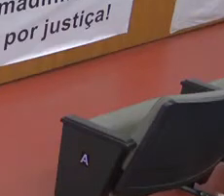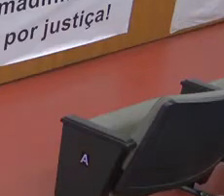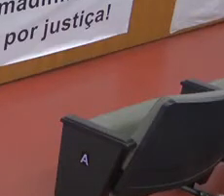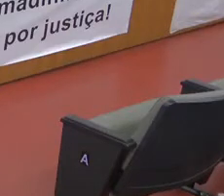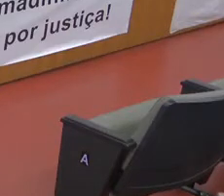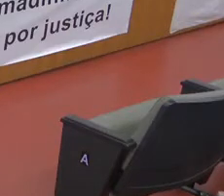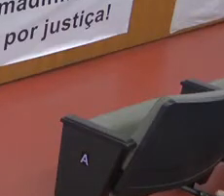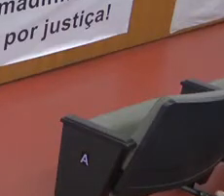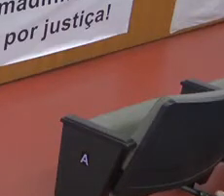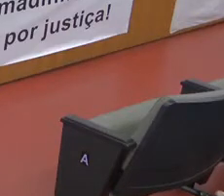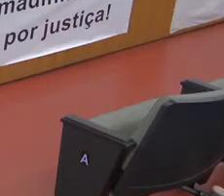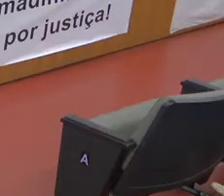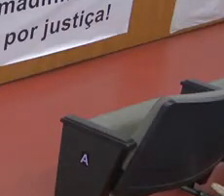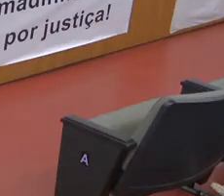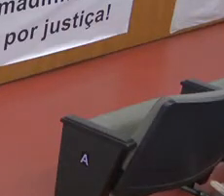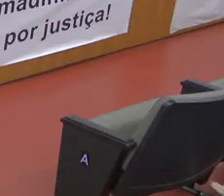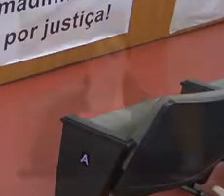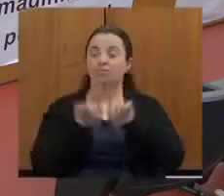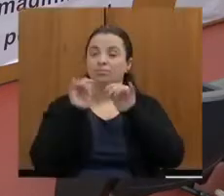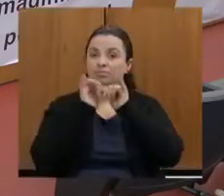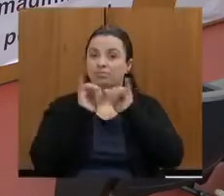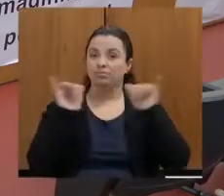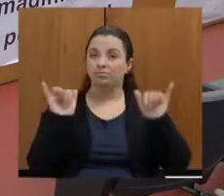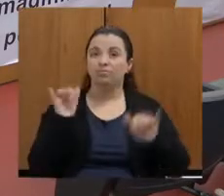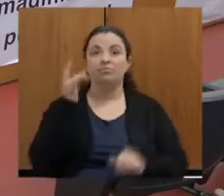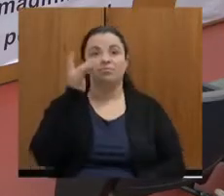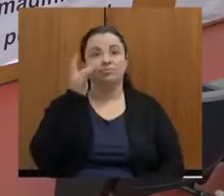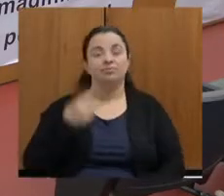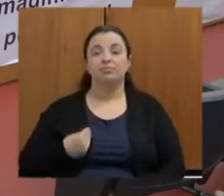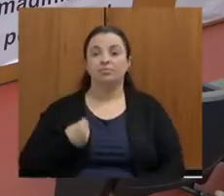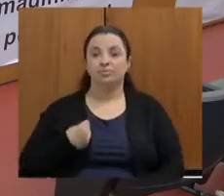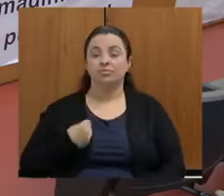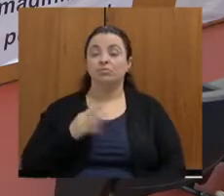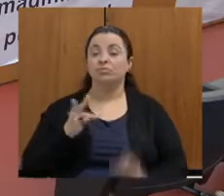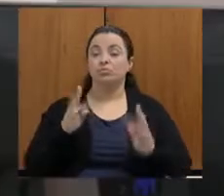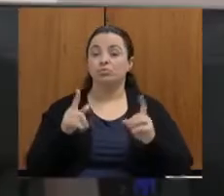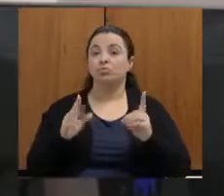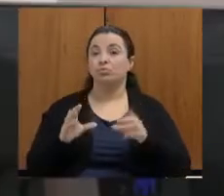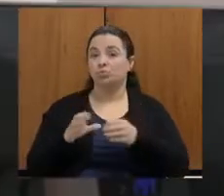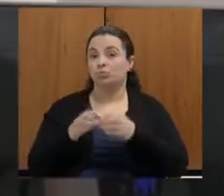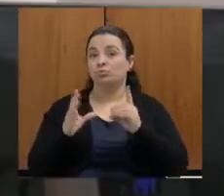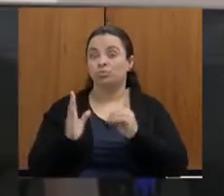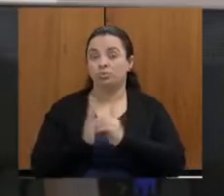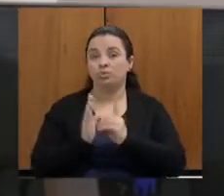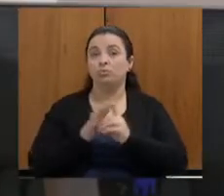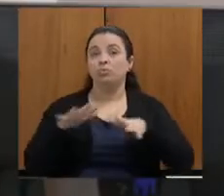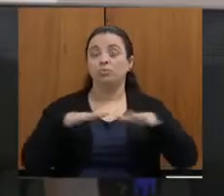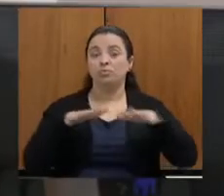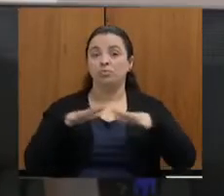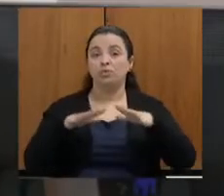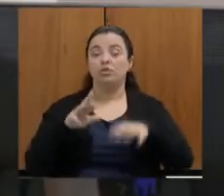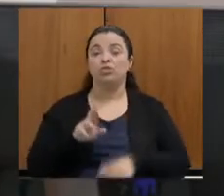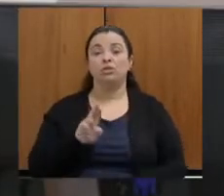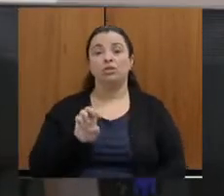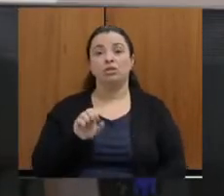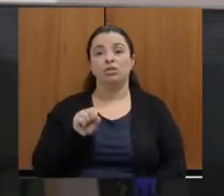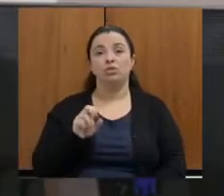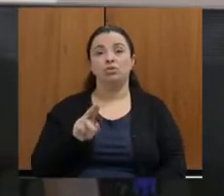nós queremos também anunciar a presença dos indígenas do movimento de ressurgência Pure